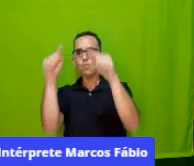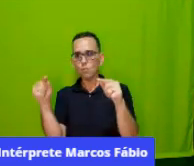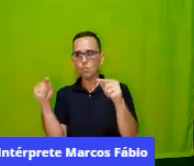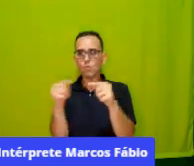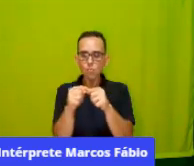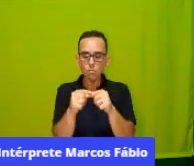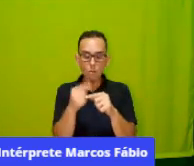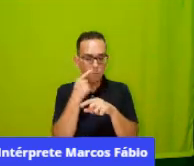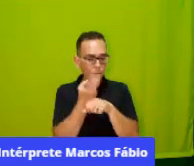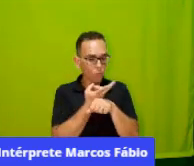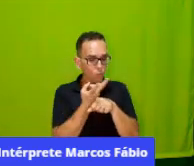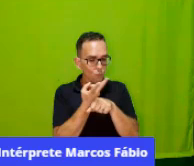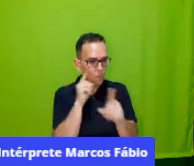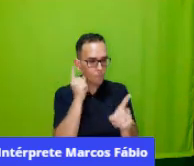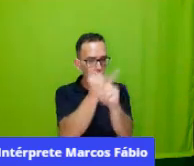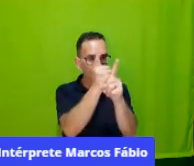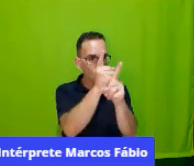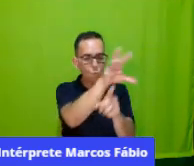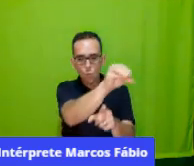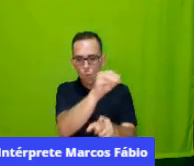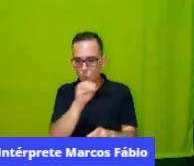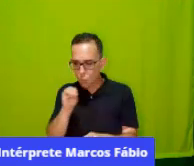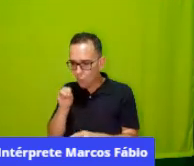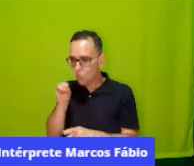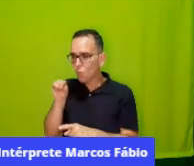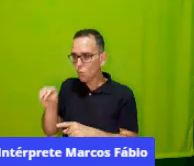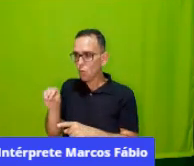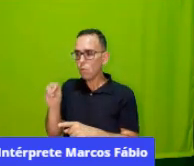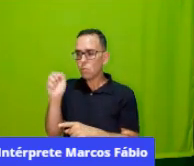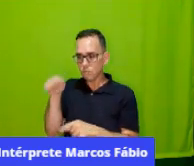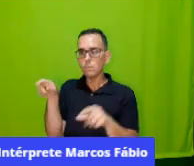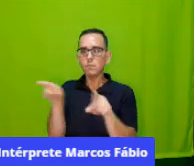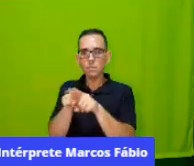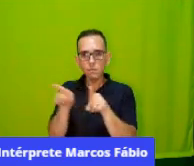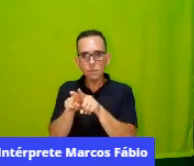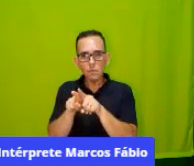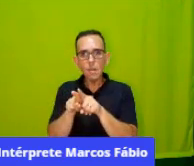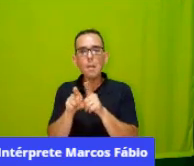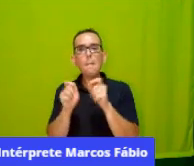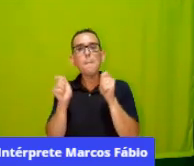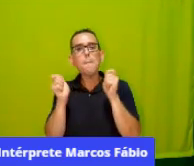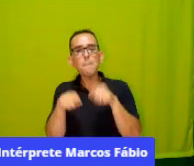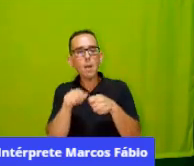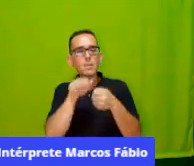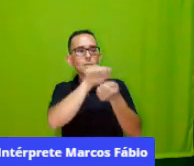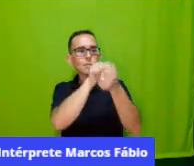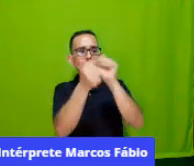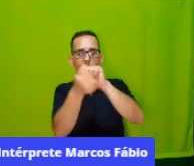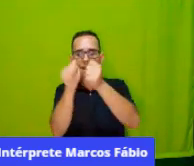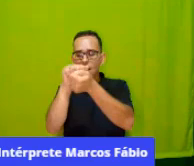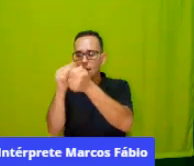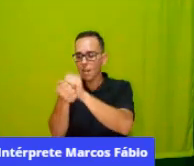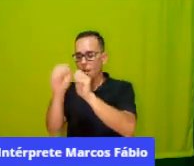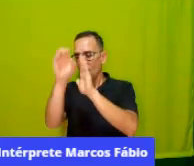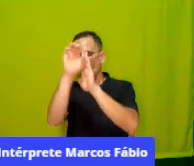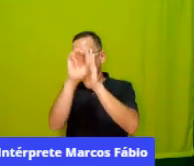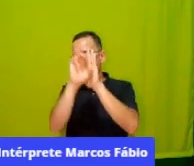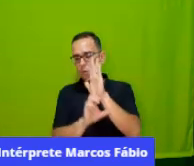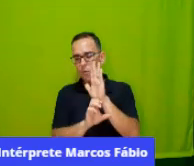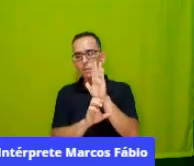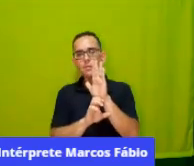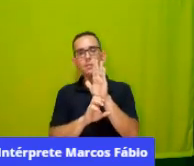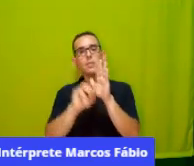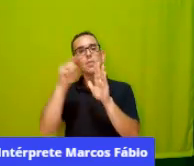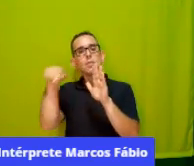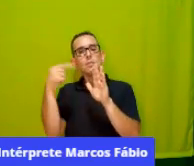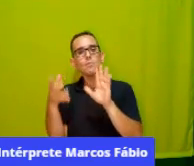retângulos. Agora eu quero um triângulo. Ele vem, procura o triângulo, um triângulo, vem na caixinha do um triângulo, um triângulo.